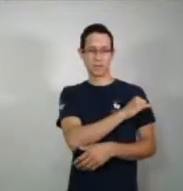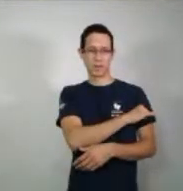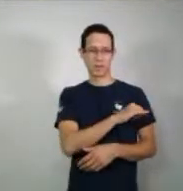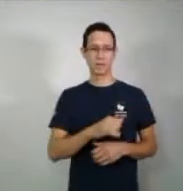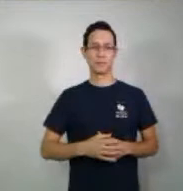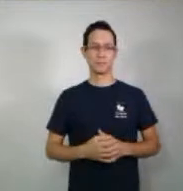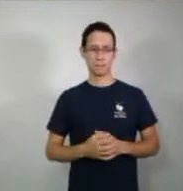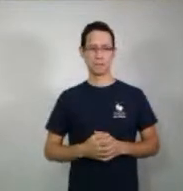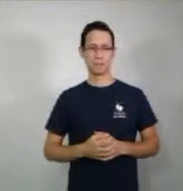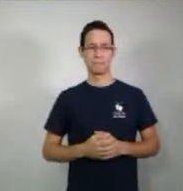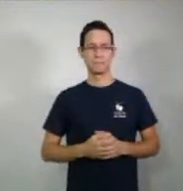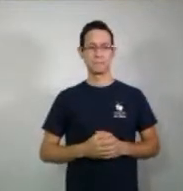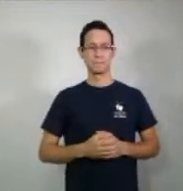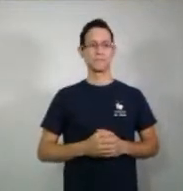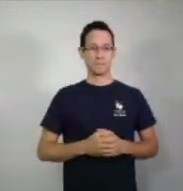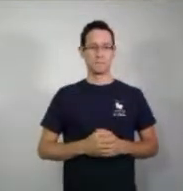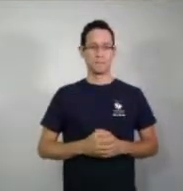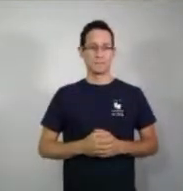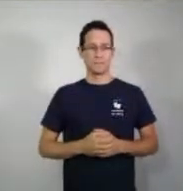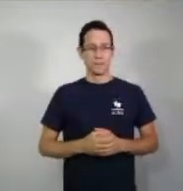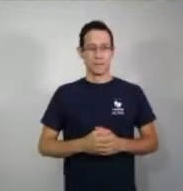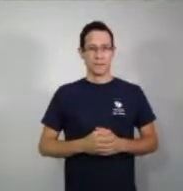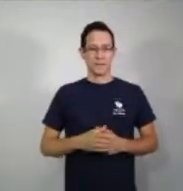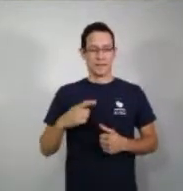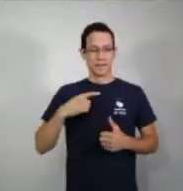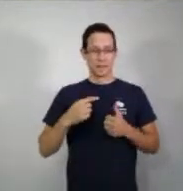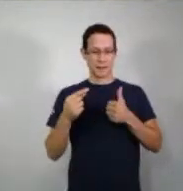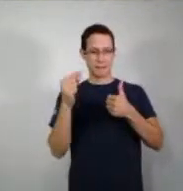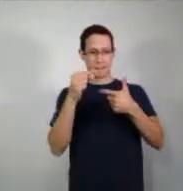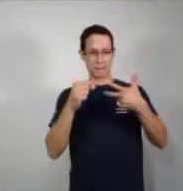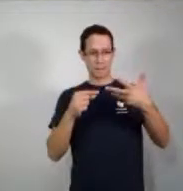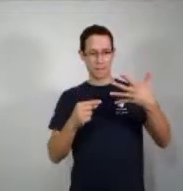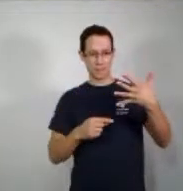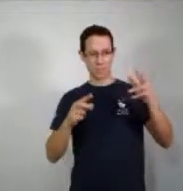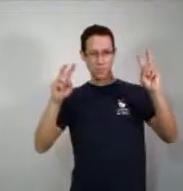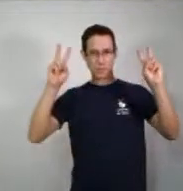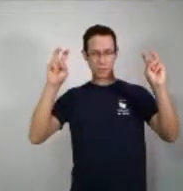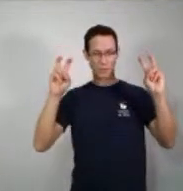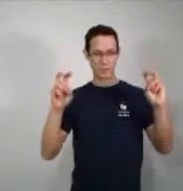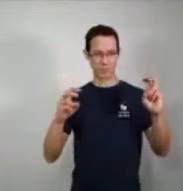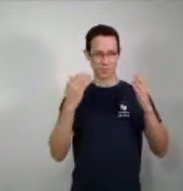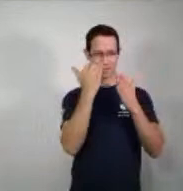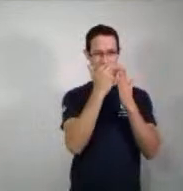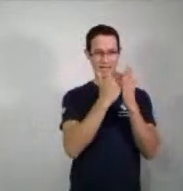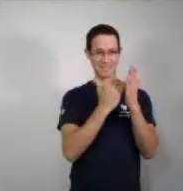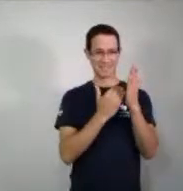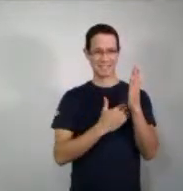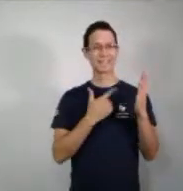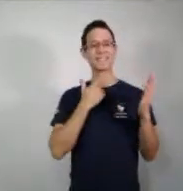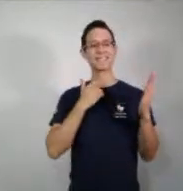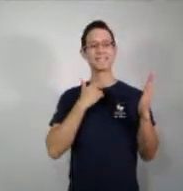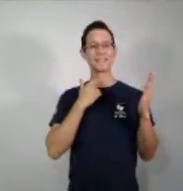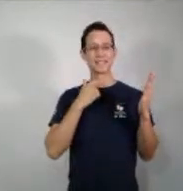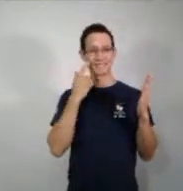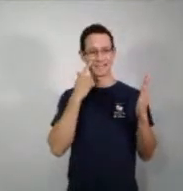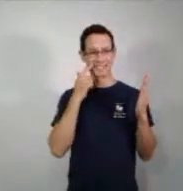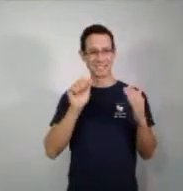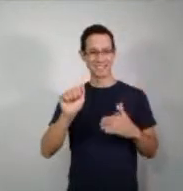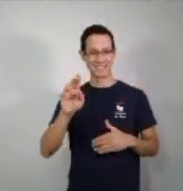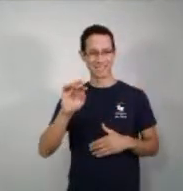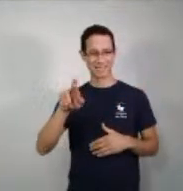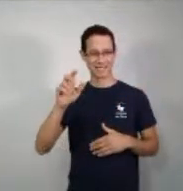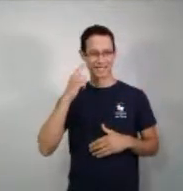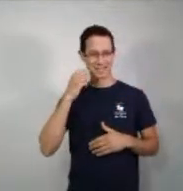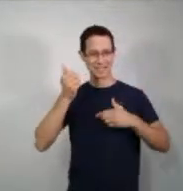Bom, eu enumerei alguns assuntos, uma breve lista assim de desejos de ouvir a autora comentando, de um